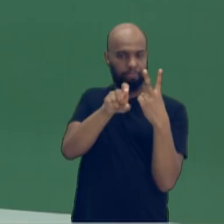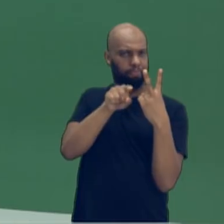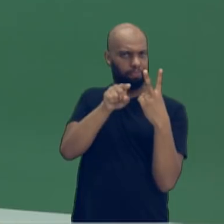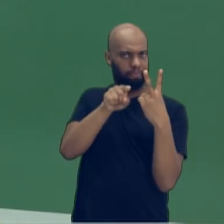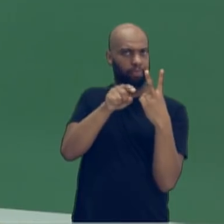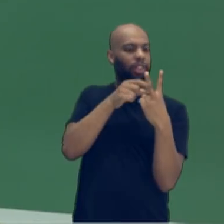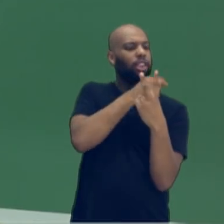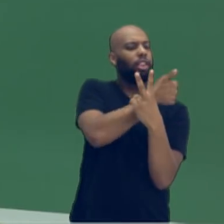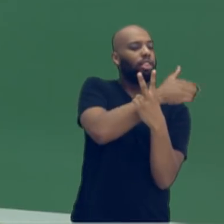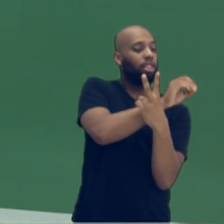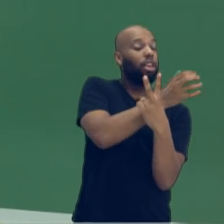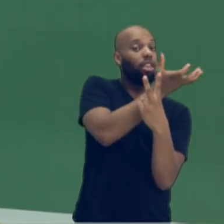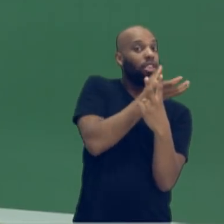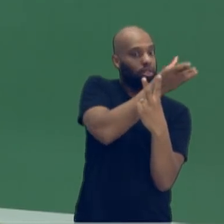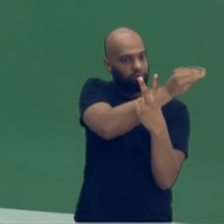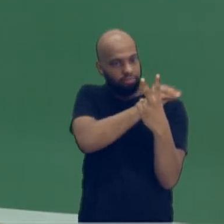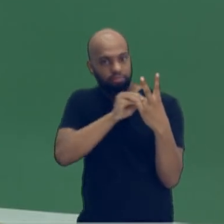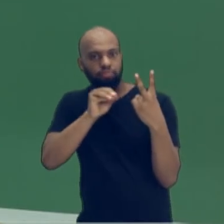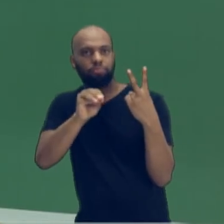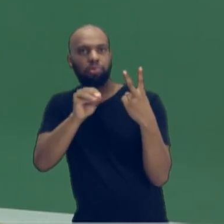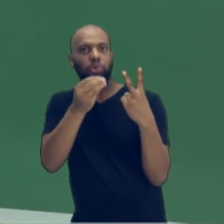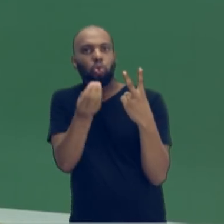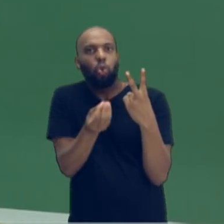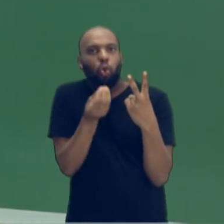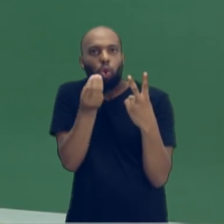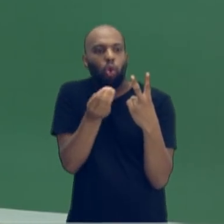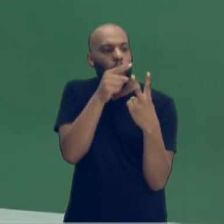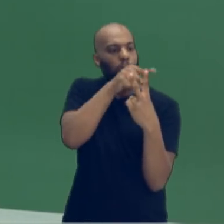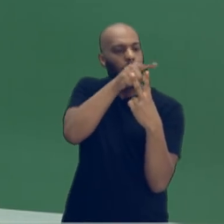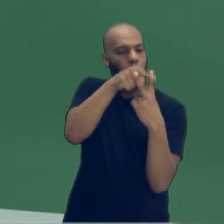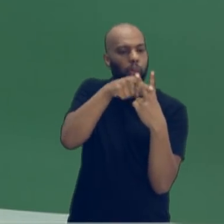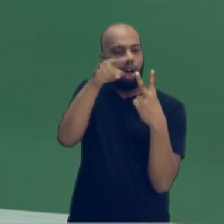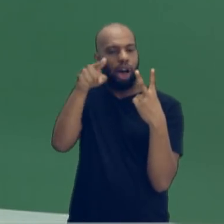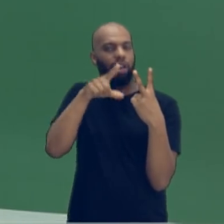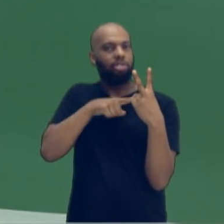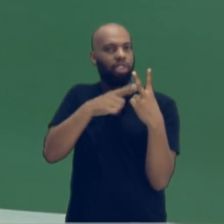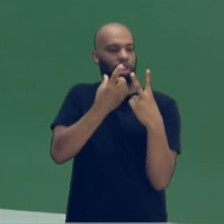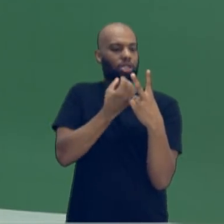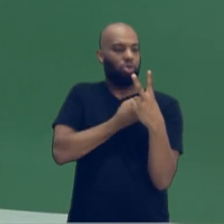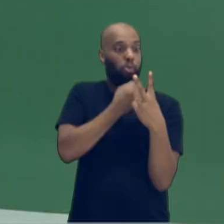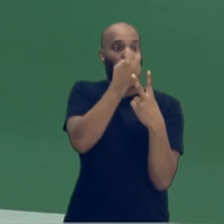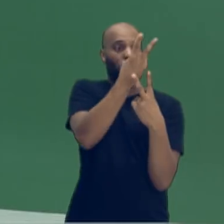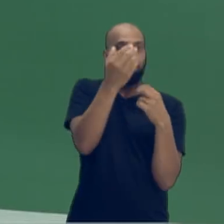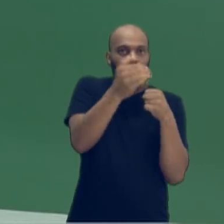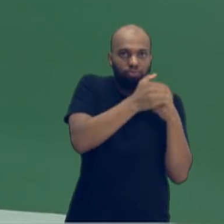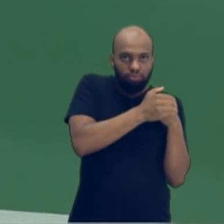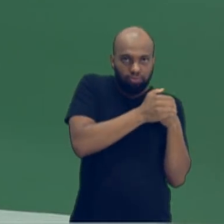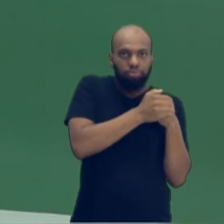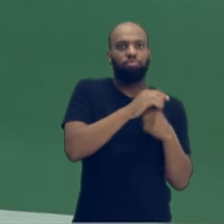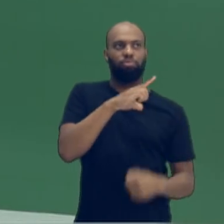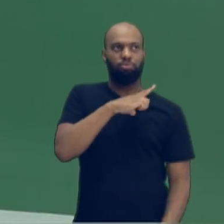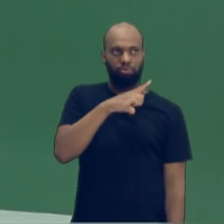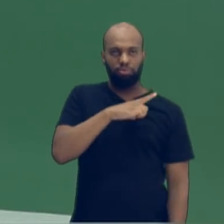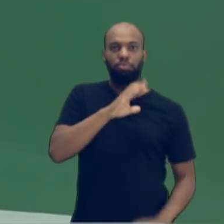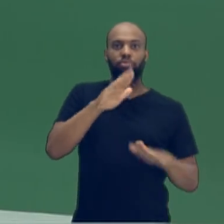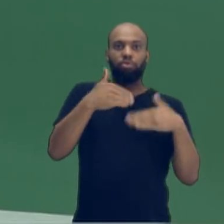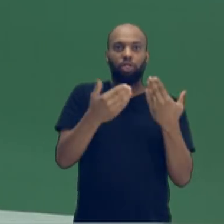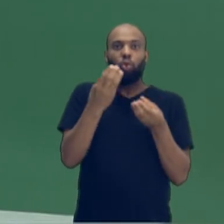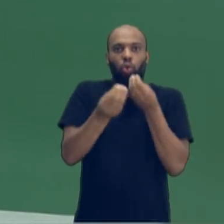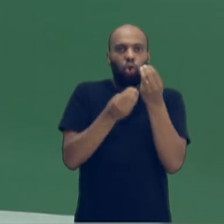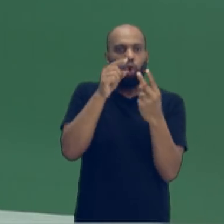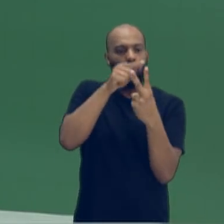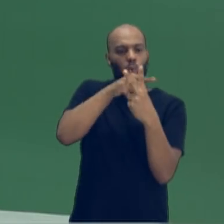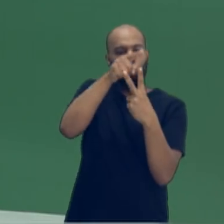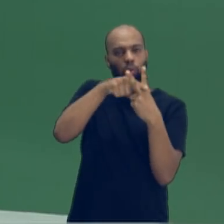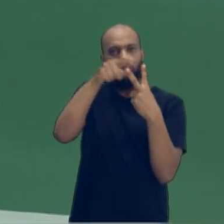Então, o 10 é o fator que está externo ao radicando. Como é uma raiz quadrada, né, aqui nós temos o índice 2, o 10 vai aparecer